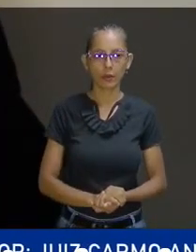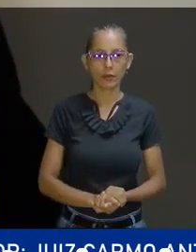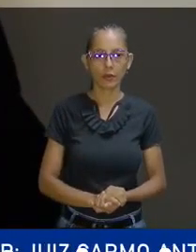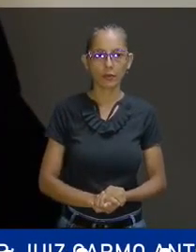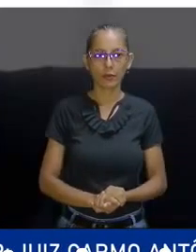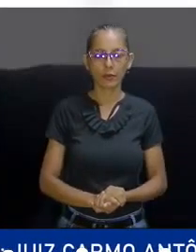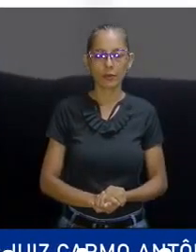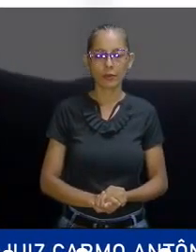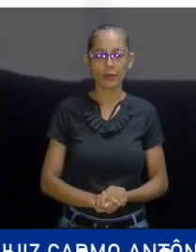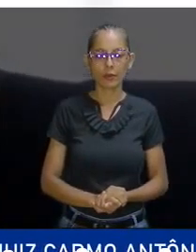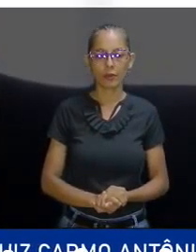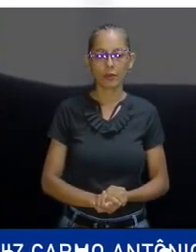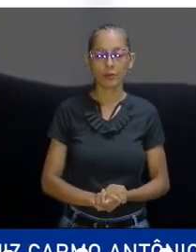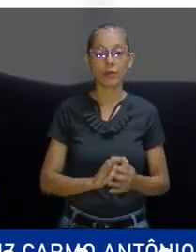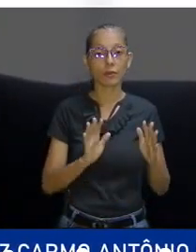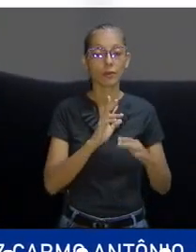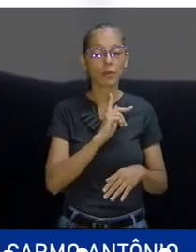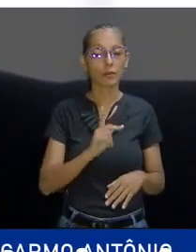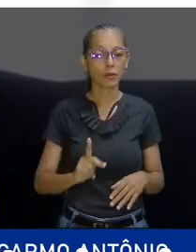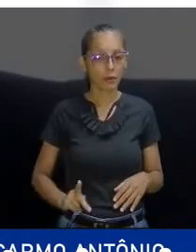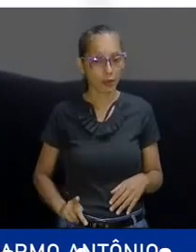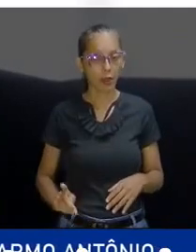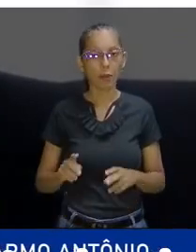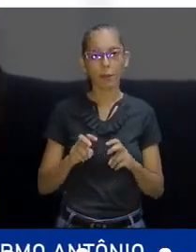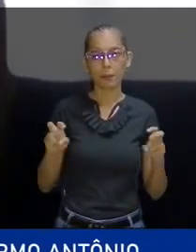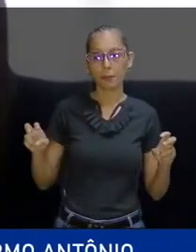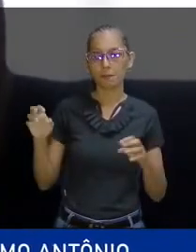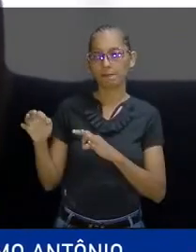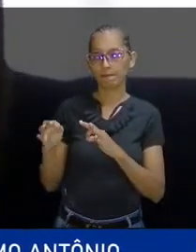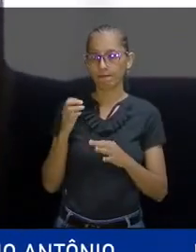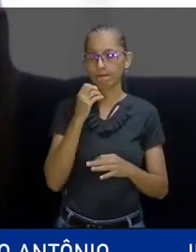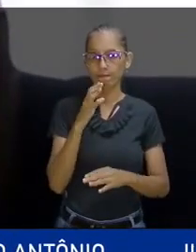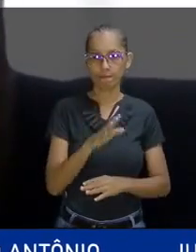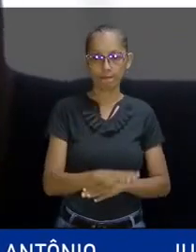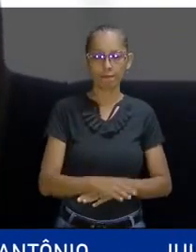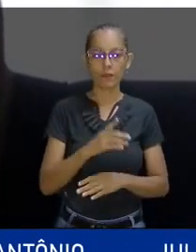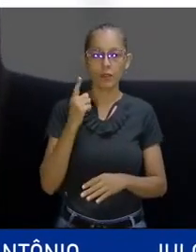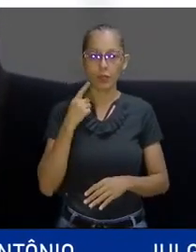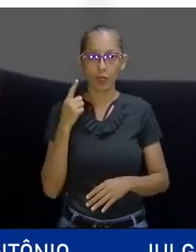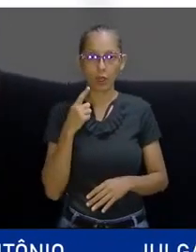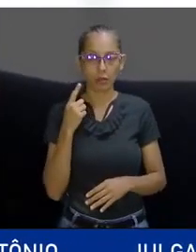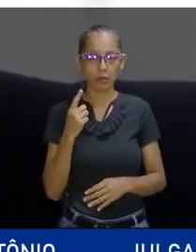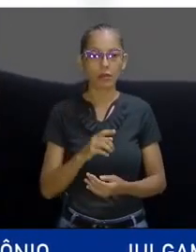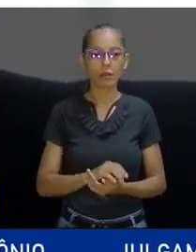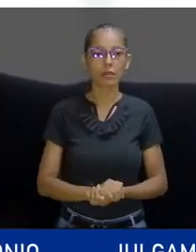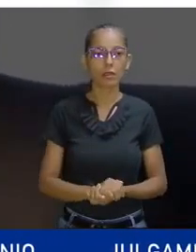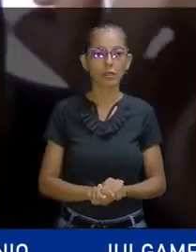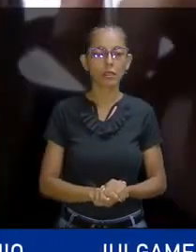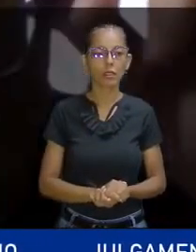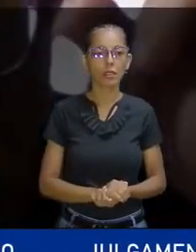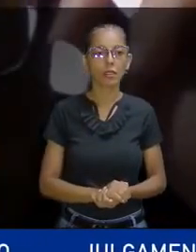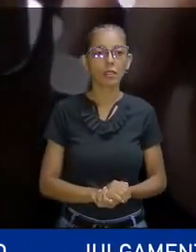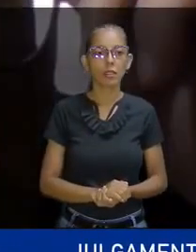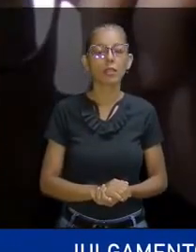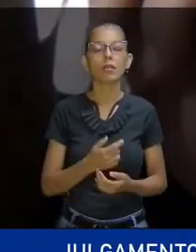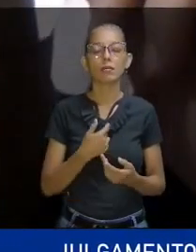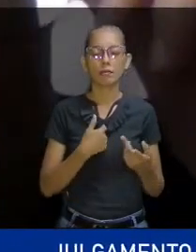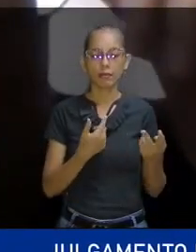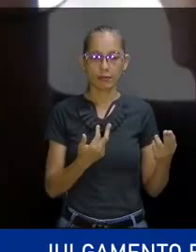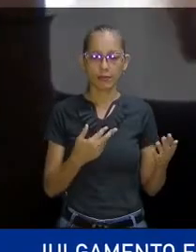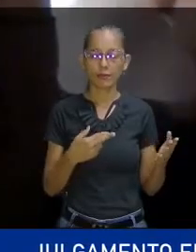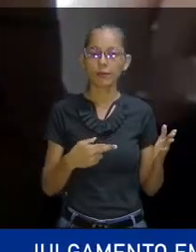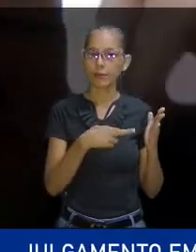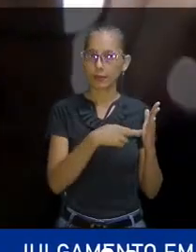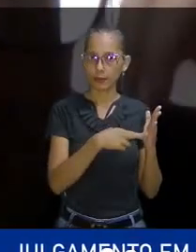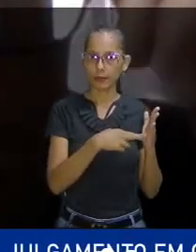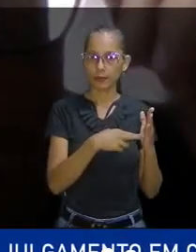presidente, Eminentes pares, doutora procuradora regional, ilustre advogado. Senhor presidente, da mesma Foco forma, no juiz da classe dos acompanho o advogados, relator,